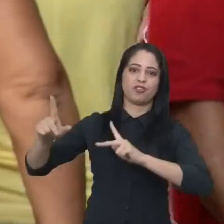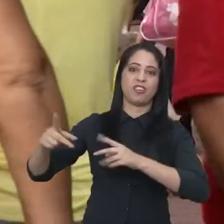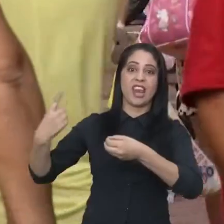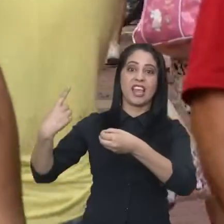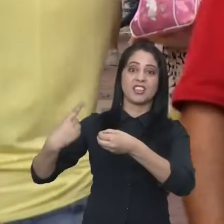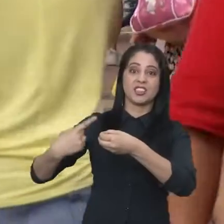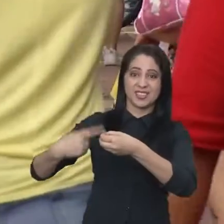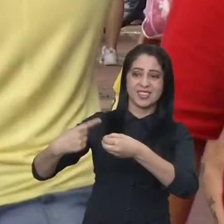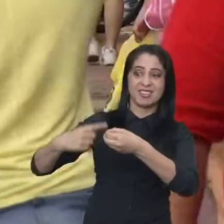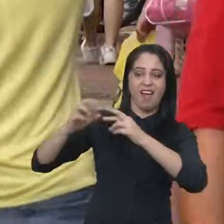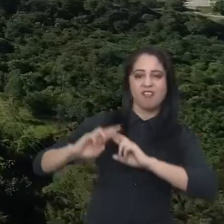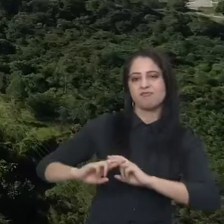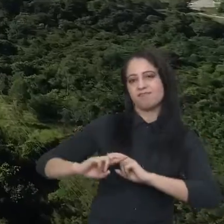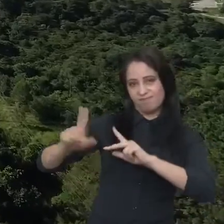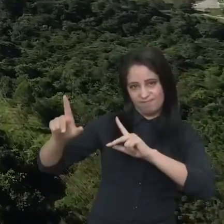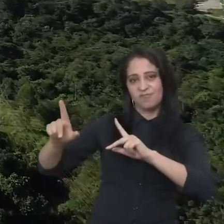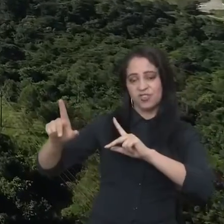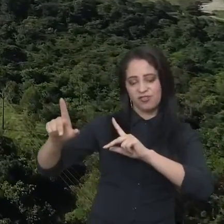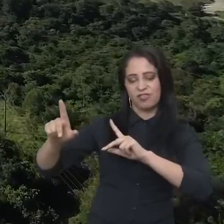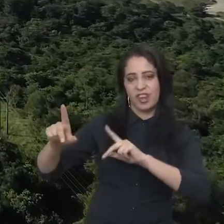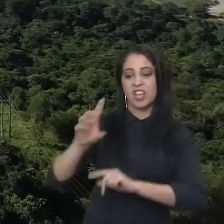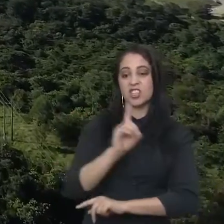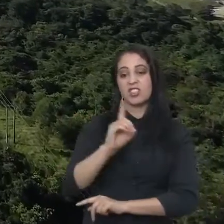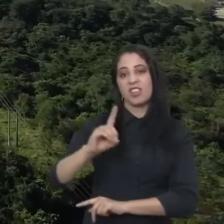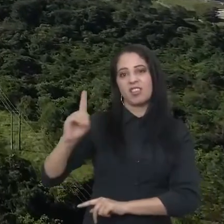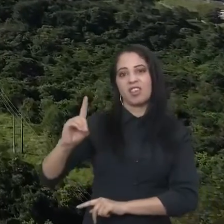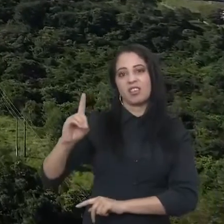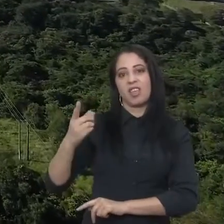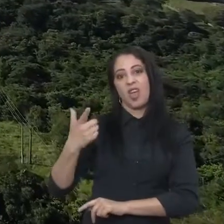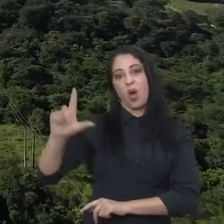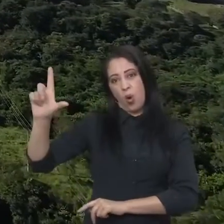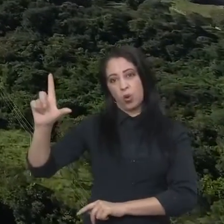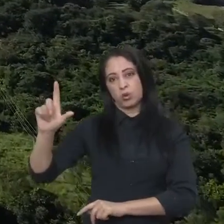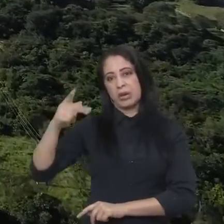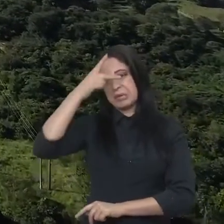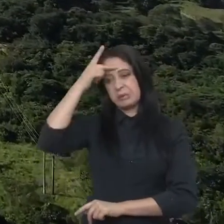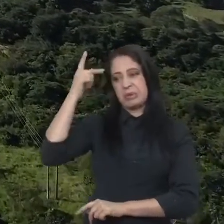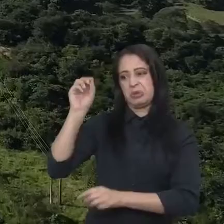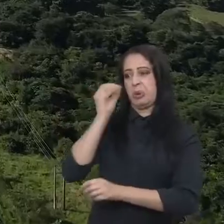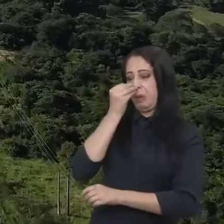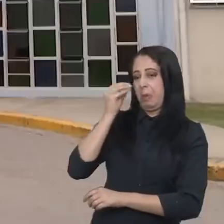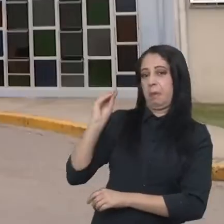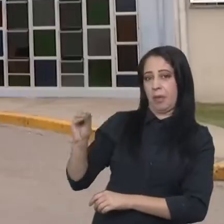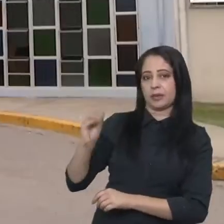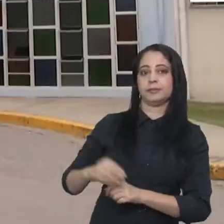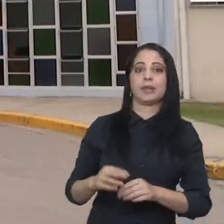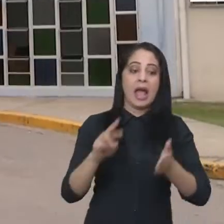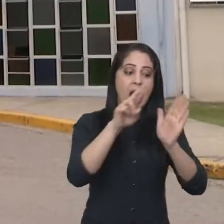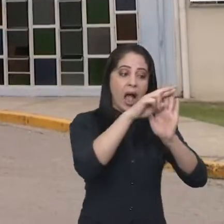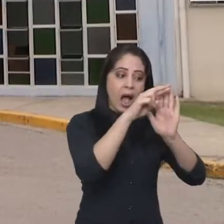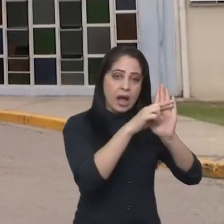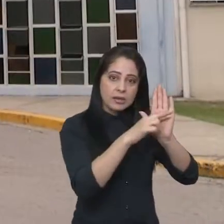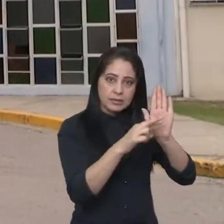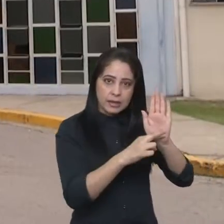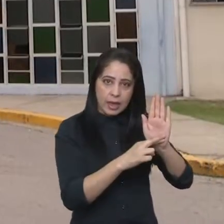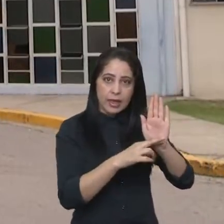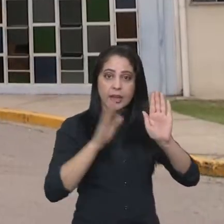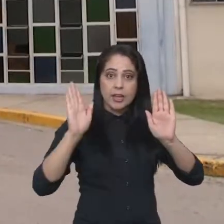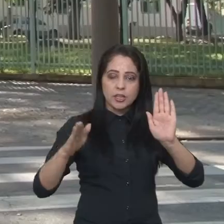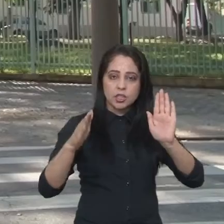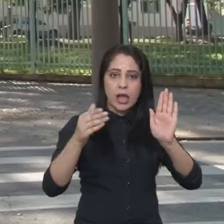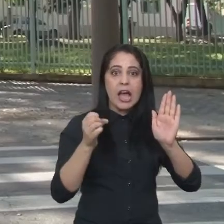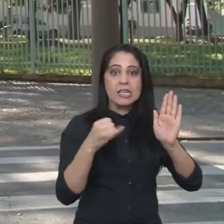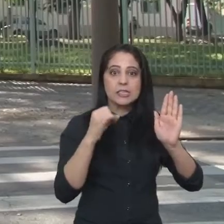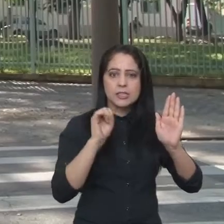atenderem ligações telefônicas que possuam DDD de outras cidades. A norma passará a valer para os novos